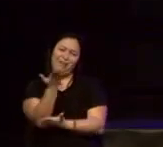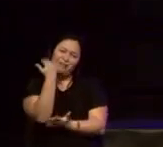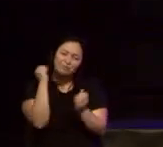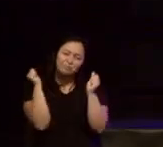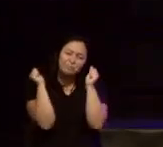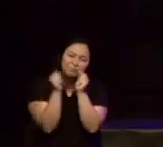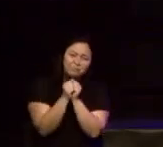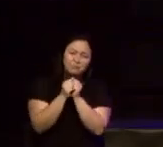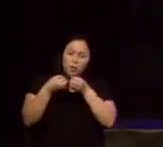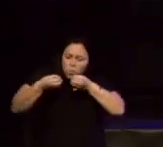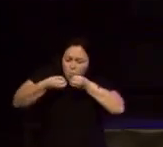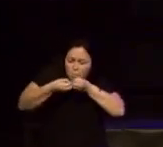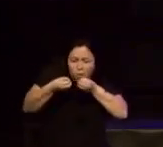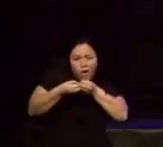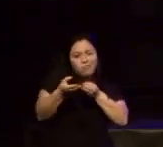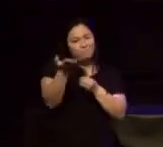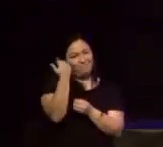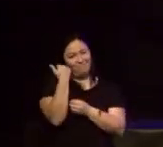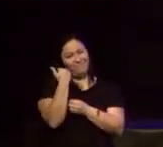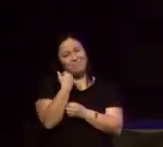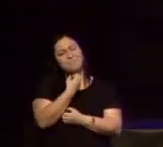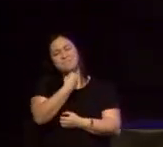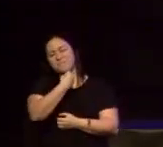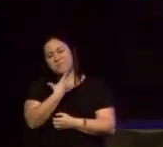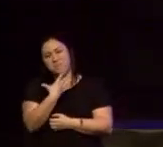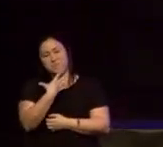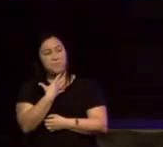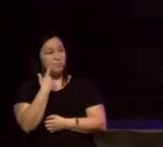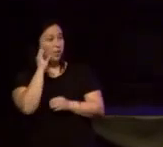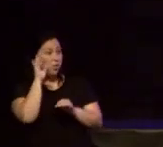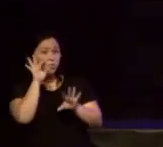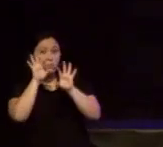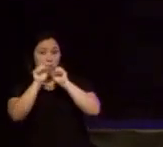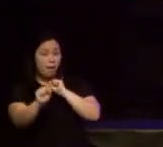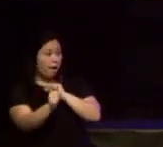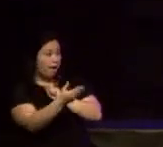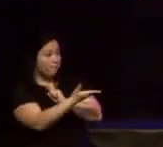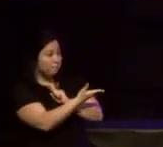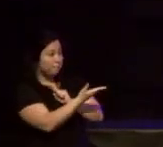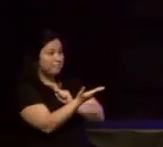pode testemunhar para você que vale a pena. Hoje você ouviu um testemunho, tem muito mais.